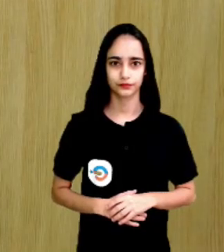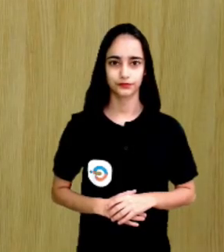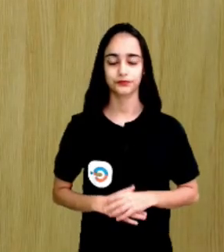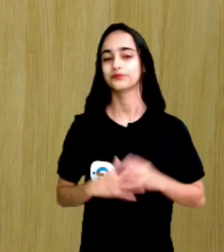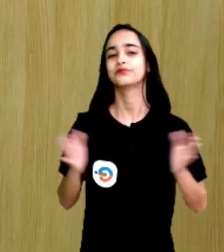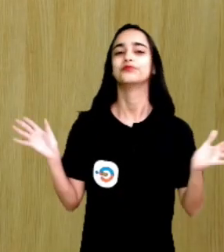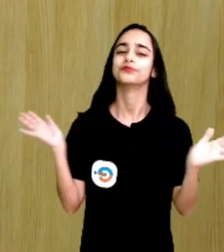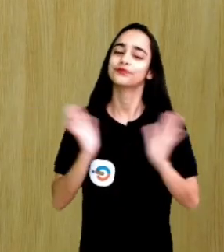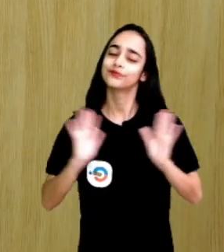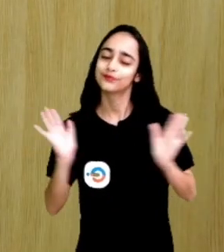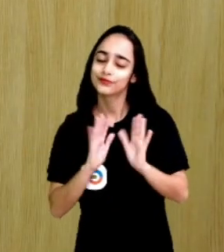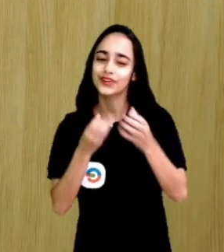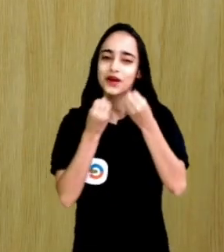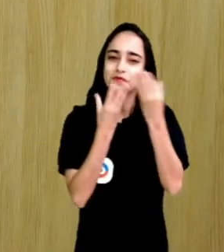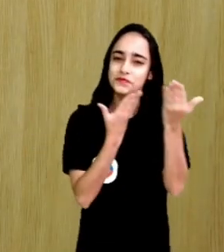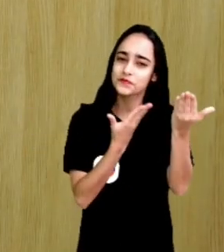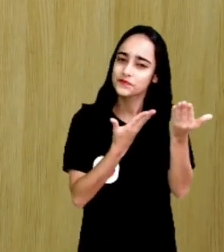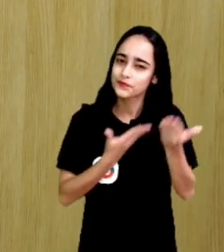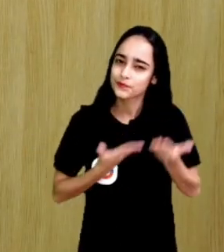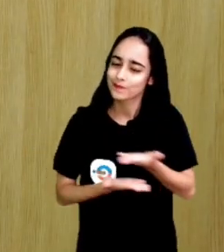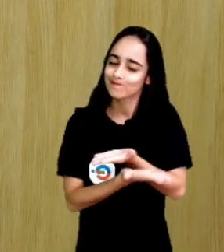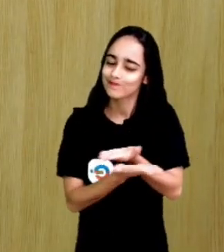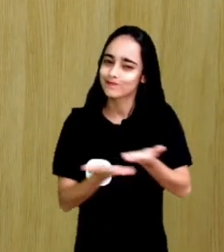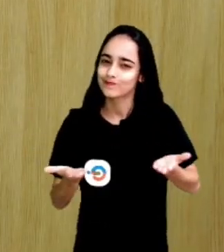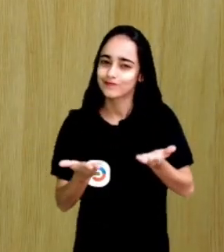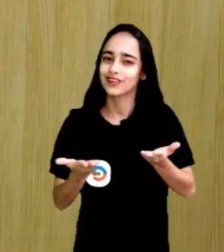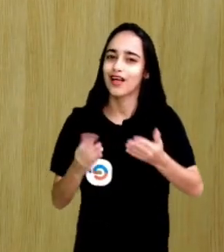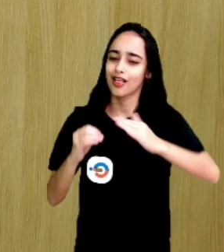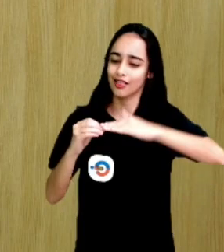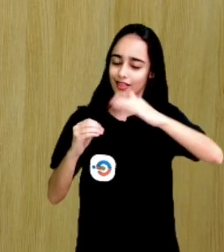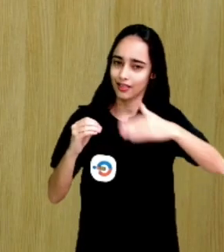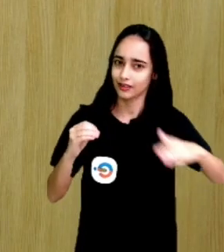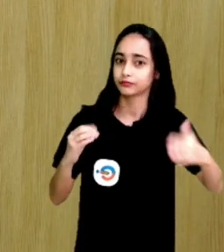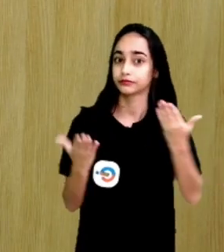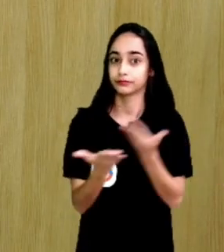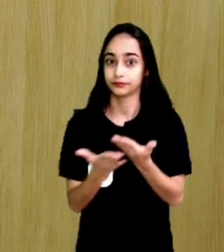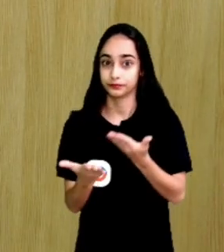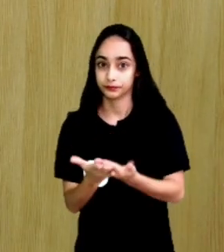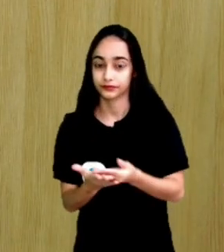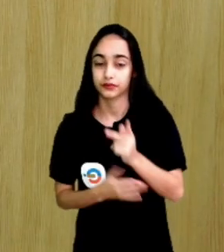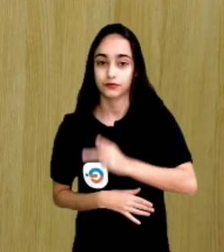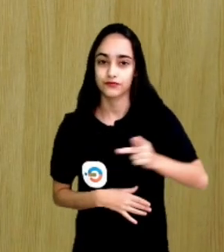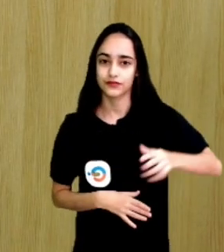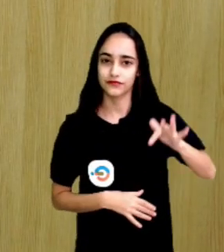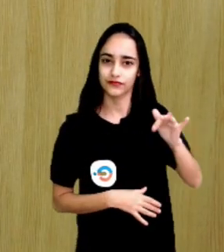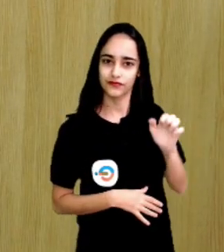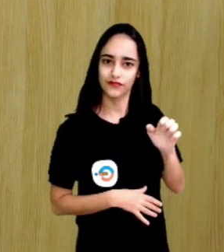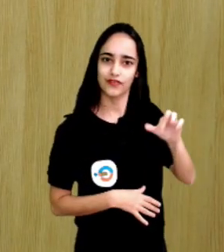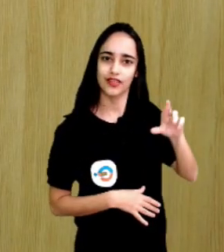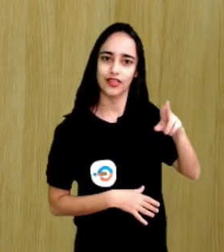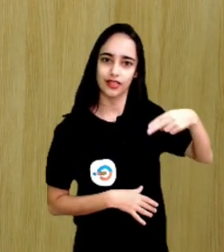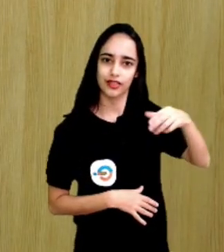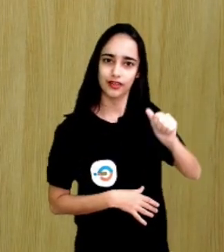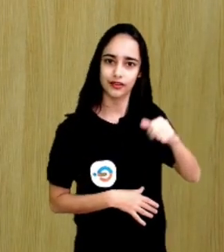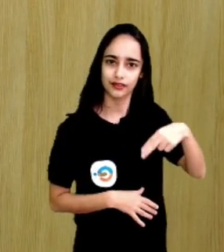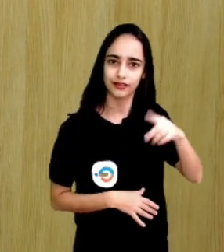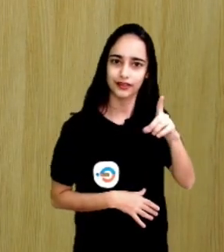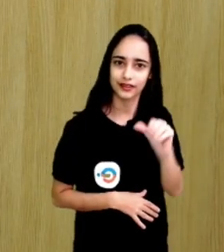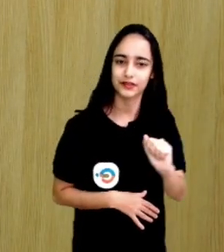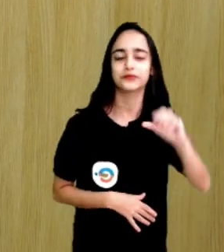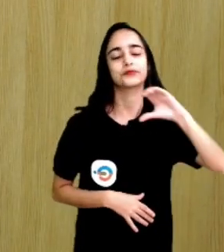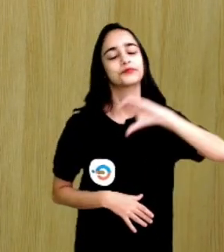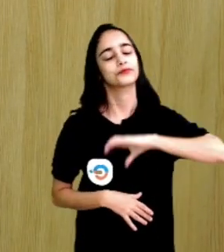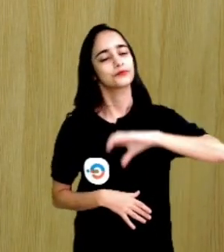Oi pessoal sejam bem-vindos a mais um onda Tec comigo Fernanda Vasconcelos professora de língua